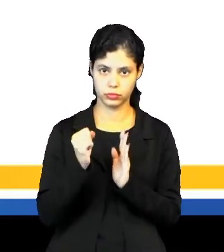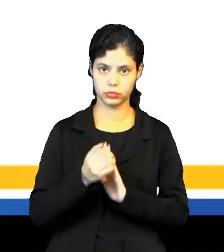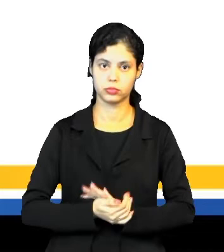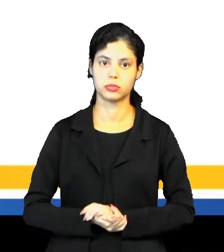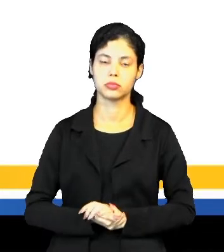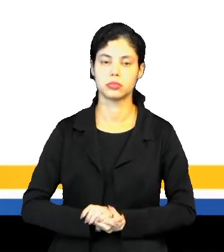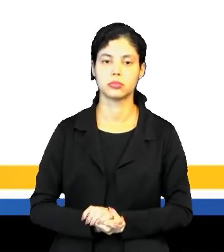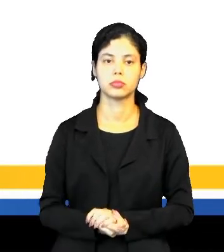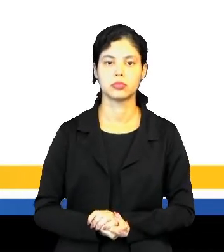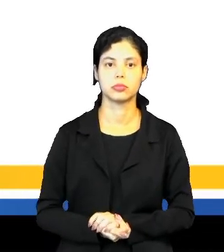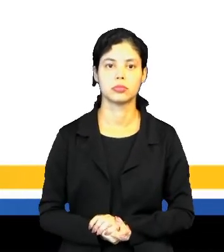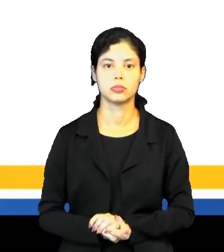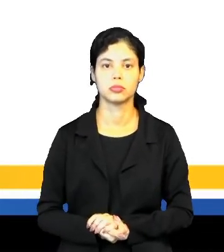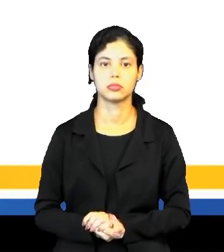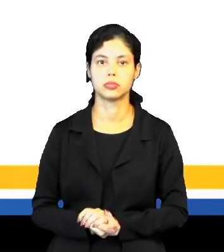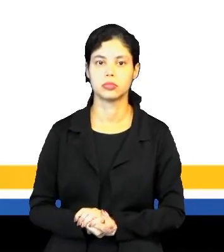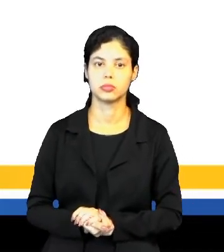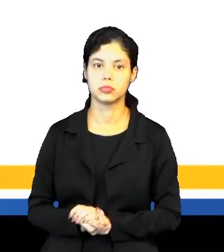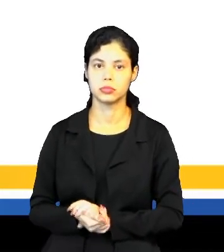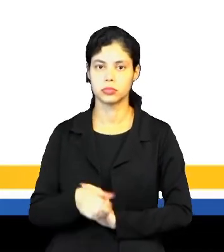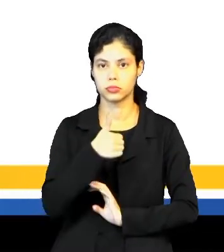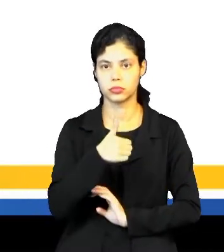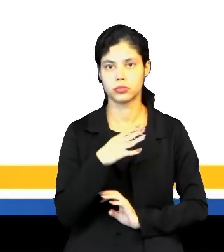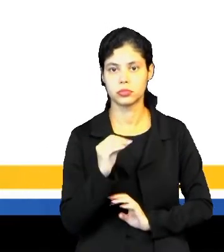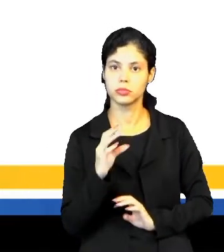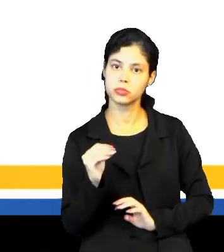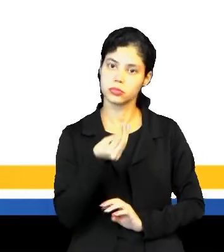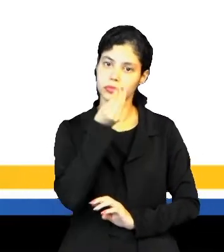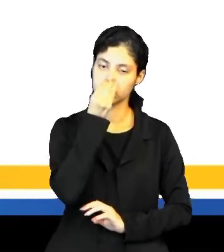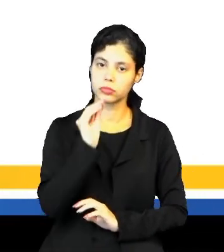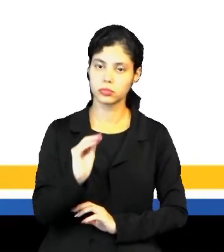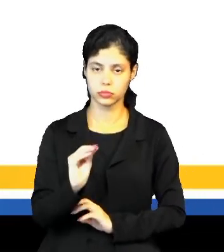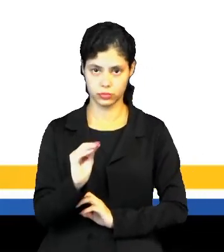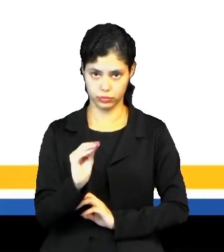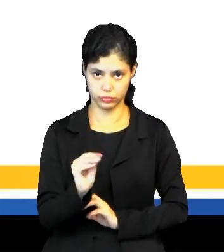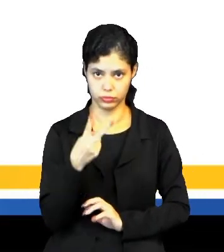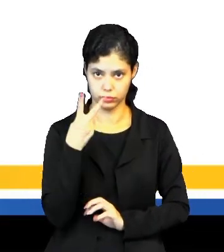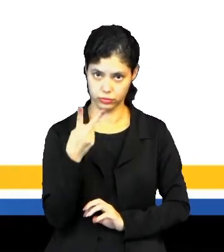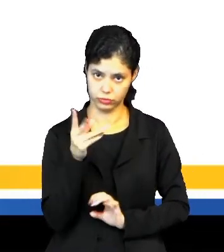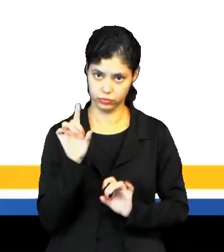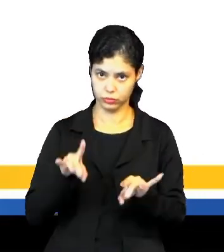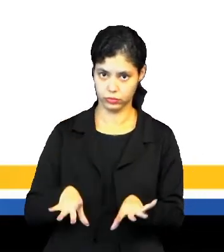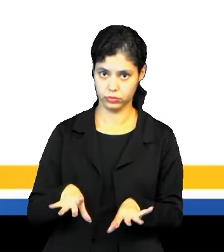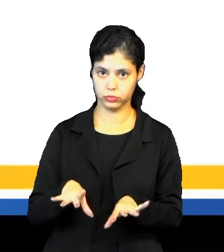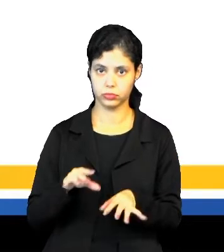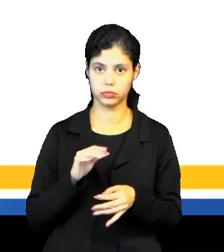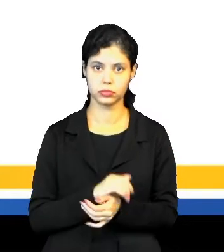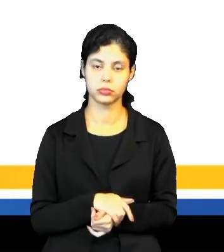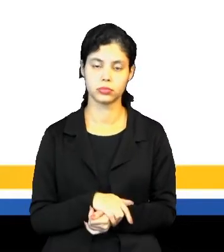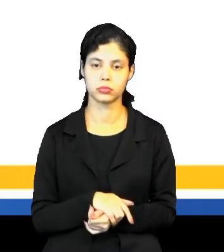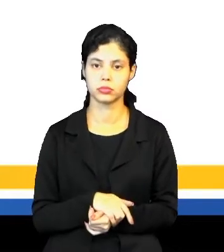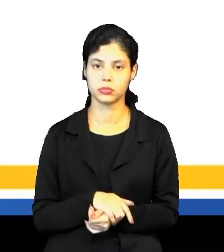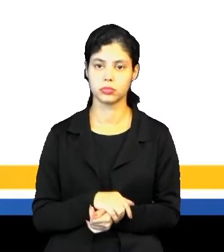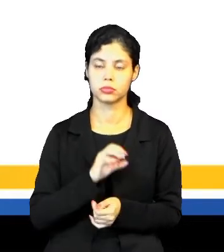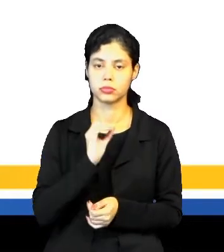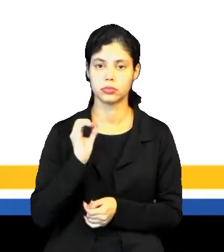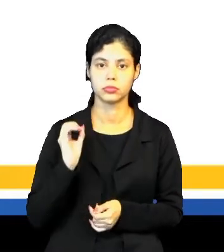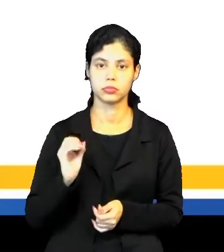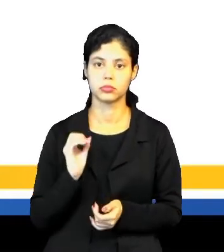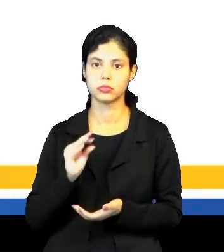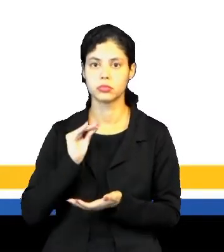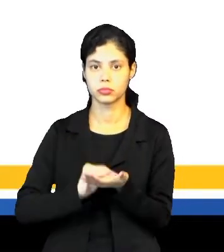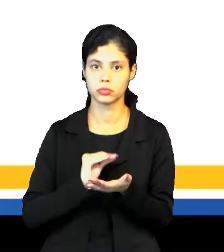XVIII. O ano 100, por exemplo, se nós ignorarmos os dois últimos algarismos, o 00,